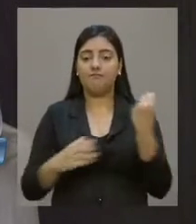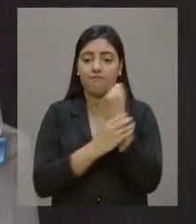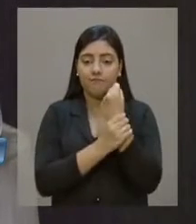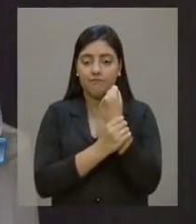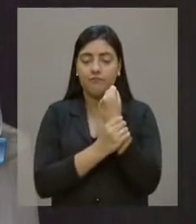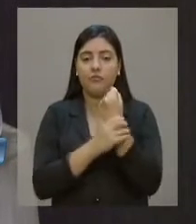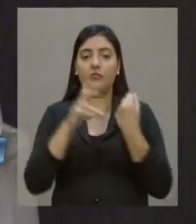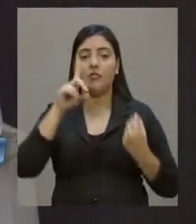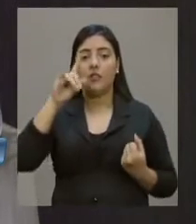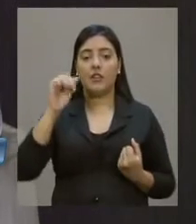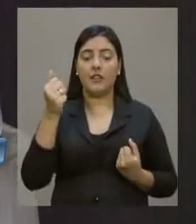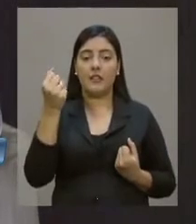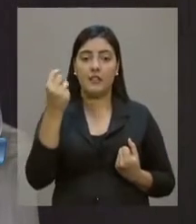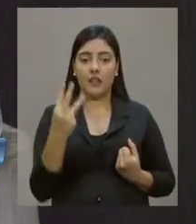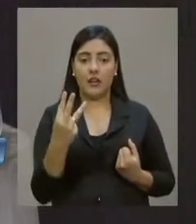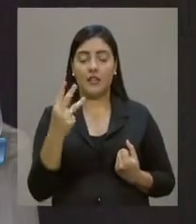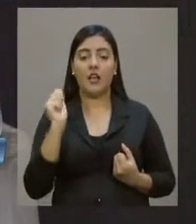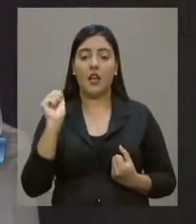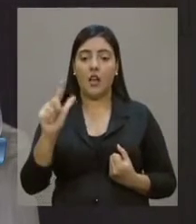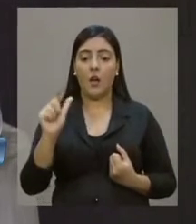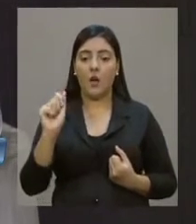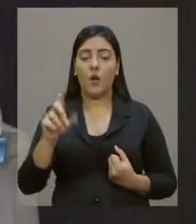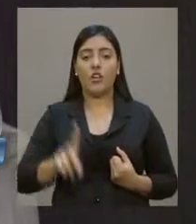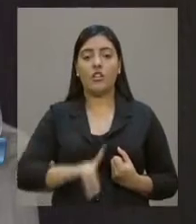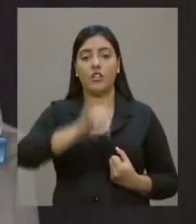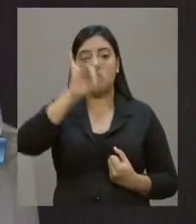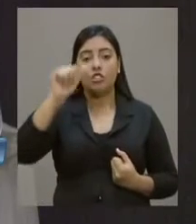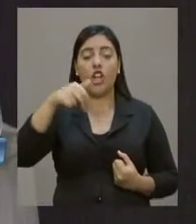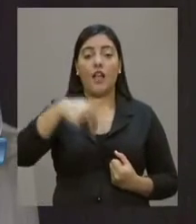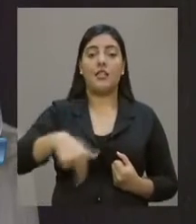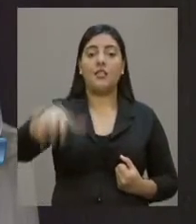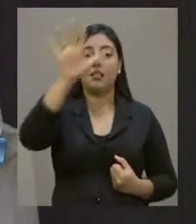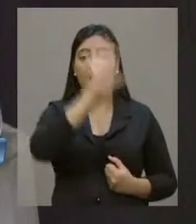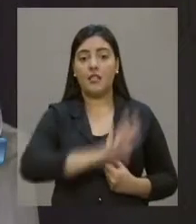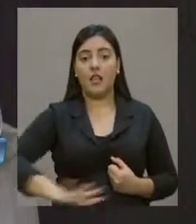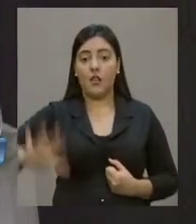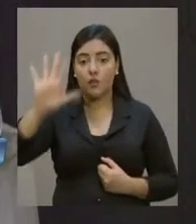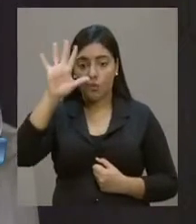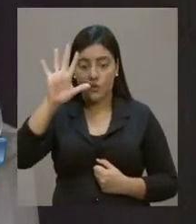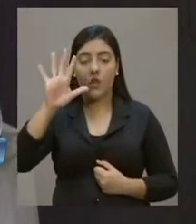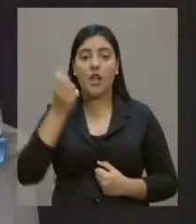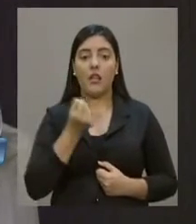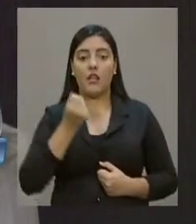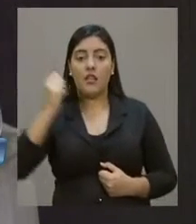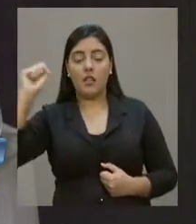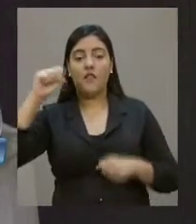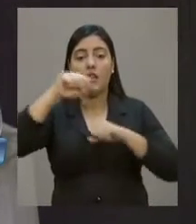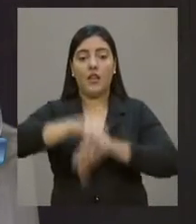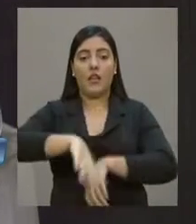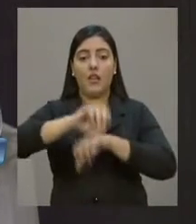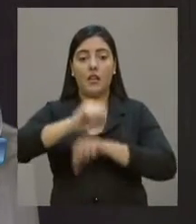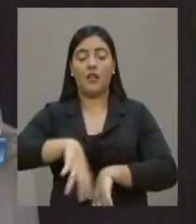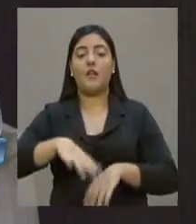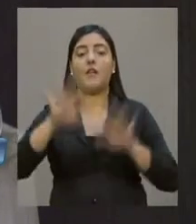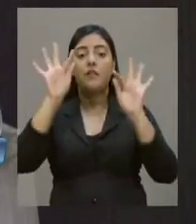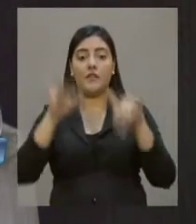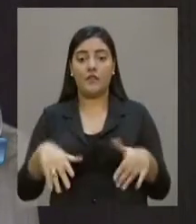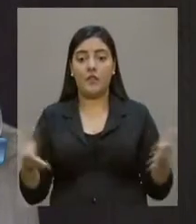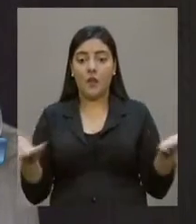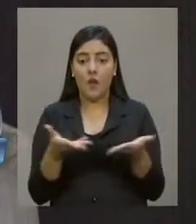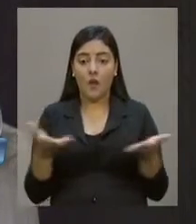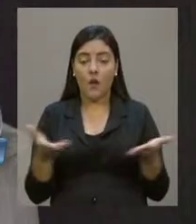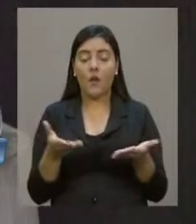fortalecermos o dia 13 de agosto como um dia nacional em defesa da educação. Concluo com isso,